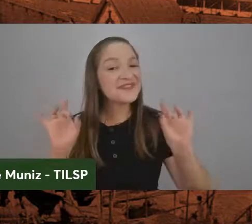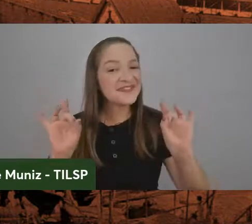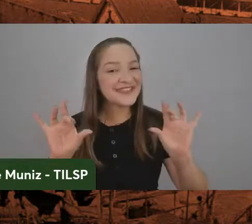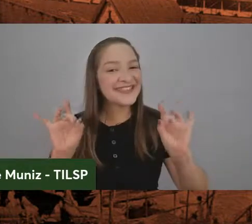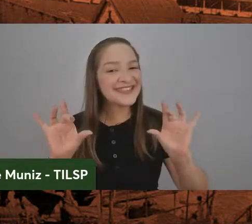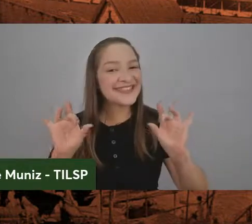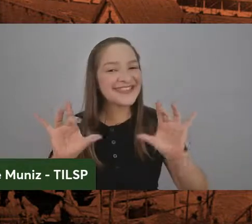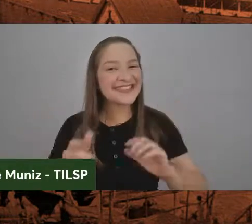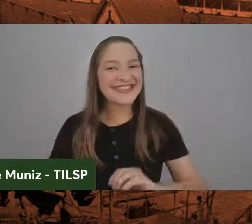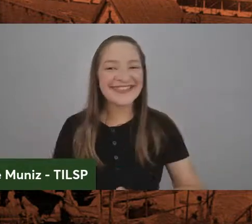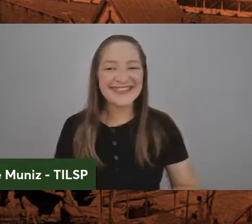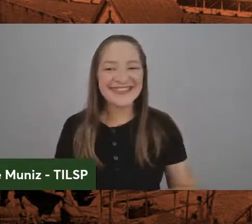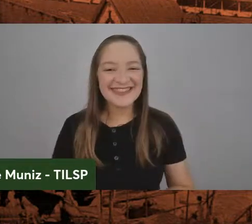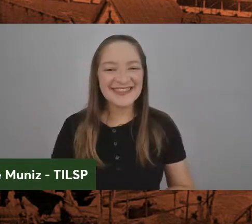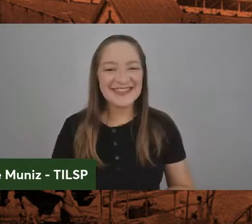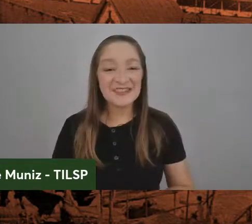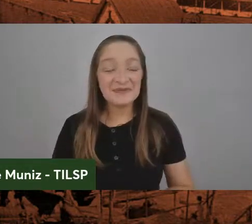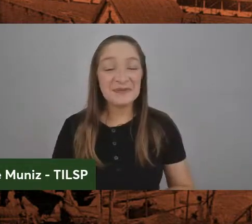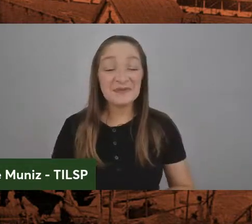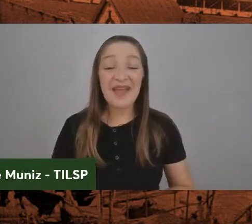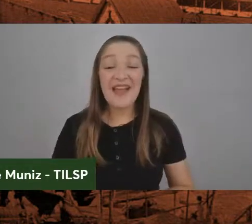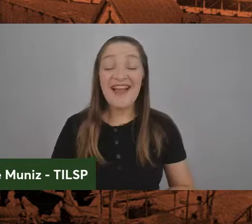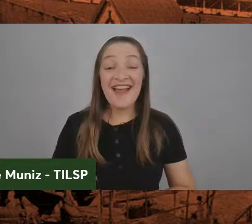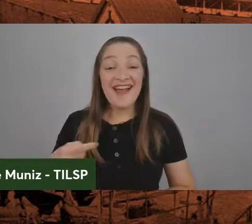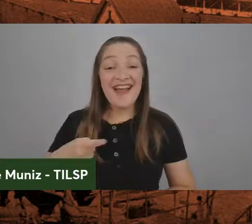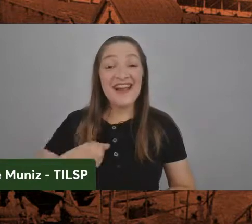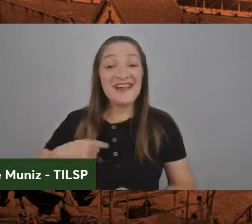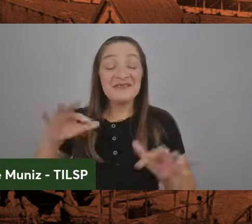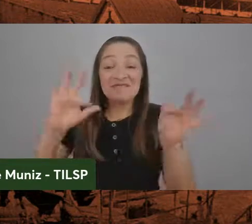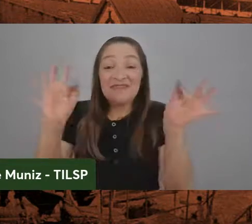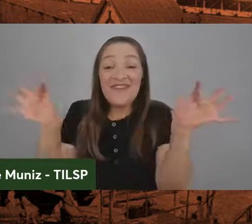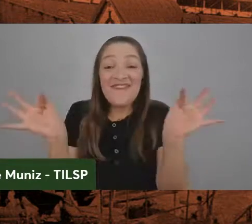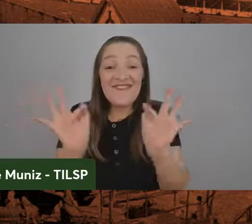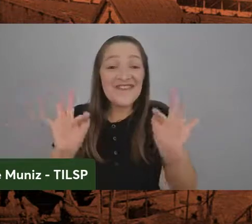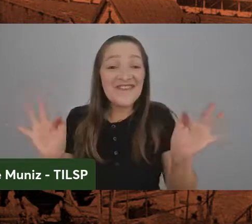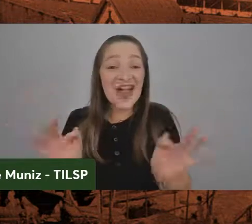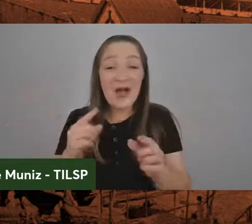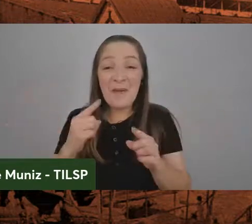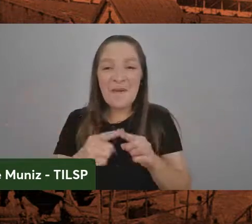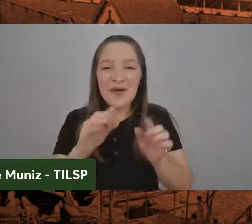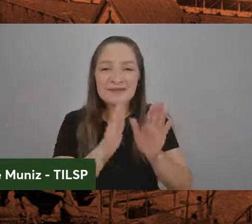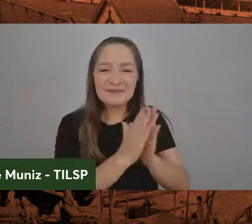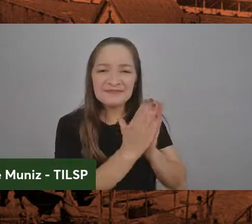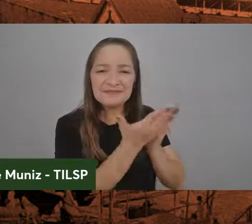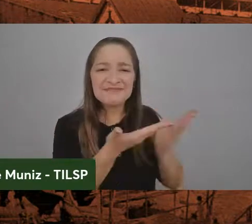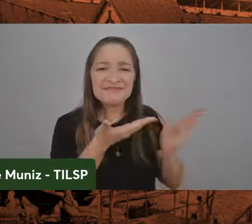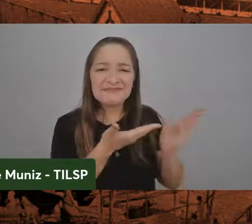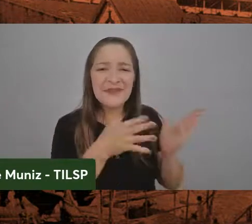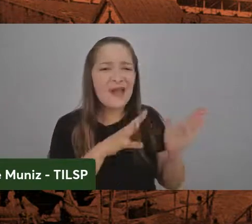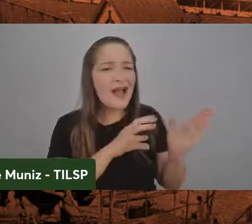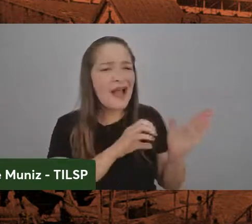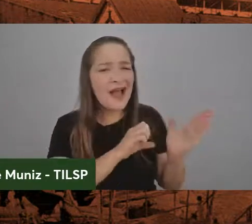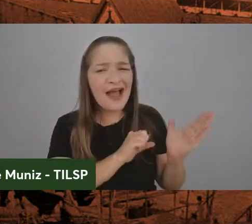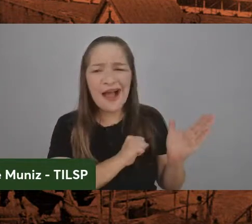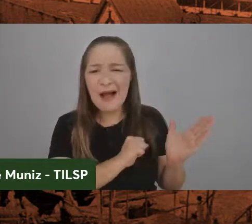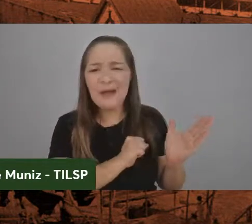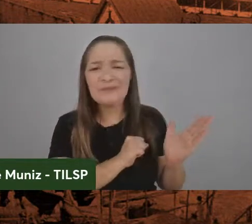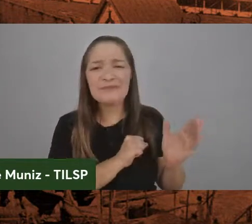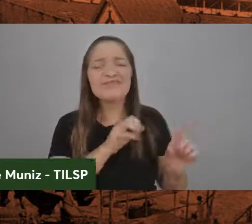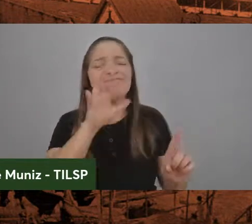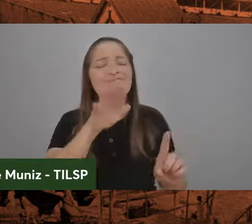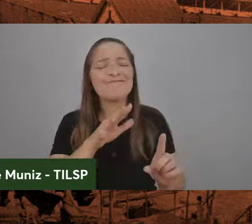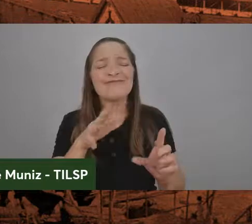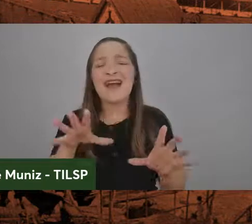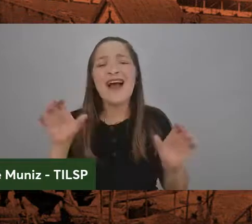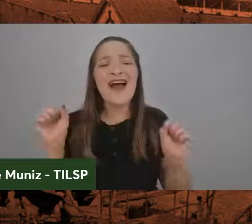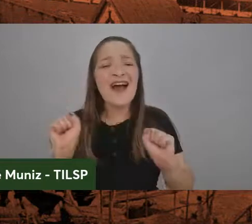especial. Eu estou bastante feliz porque eu amo esse livro, sou fã desse escritor e estou muito grato por estar